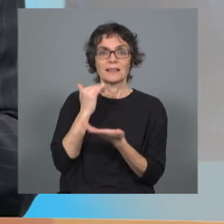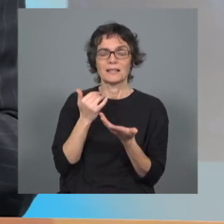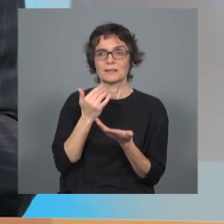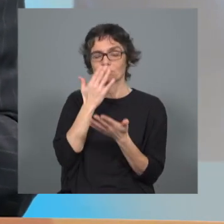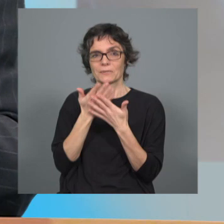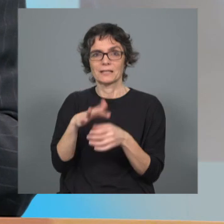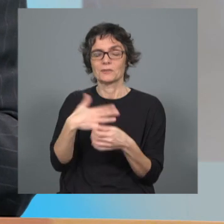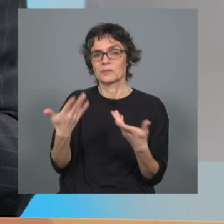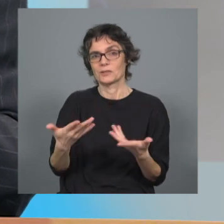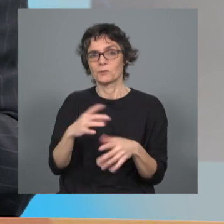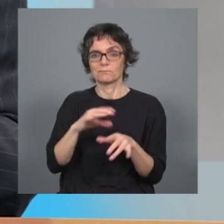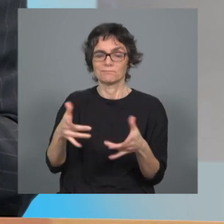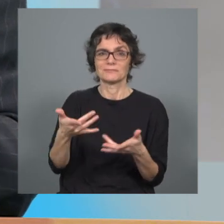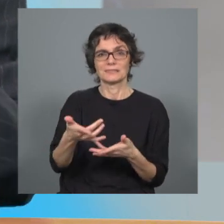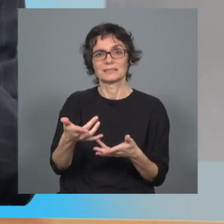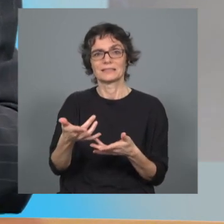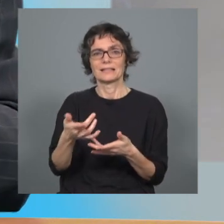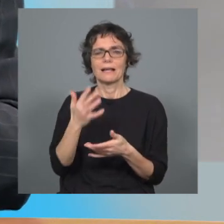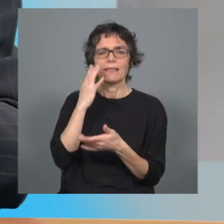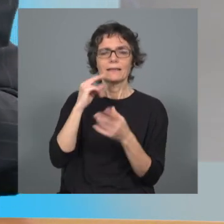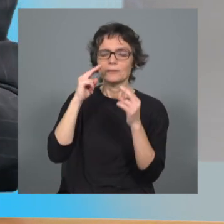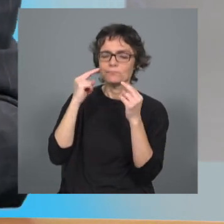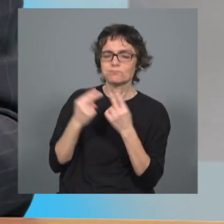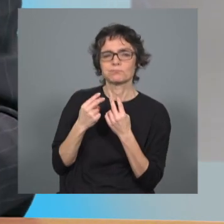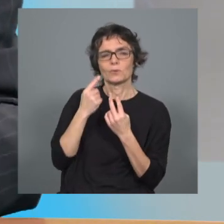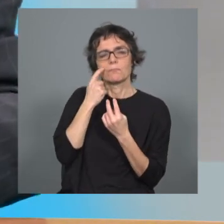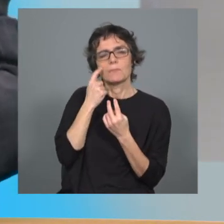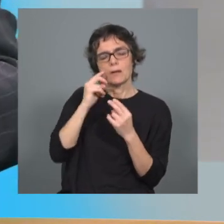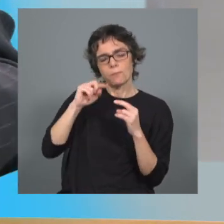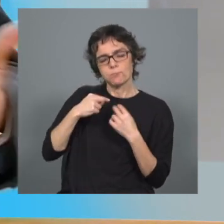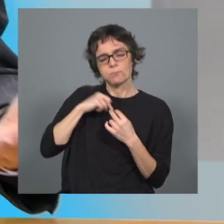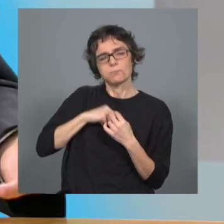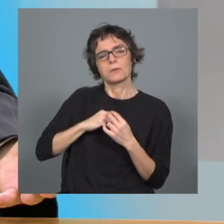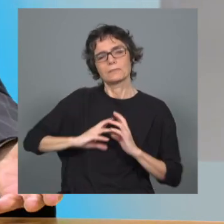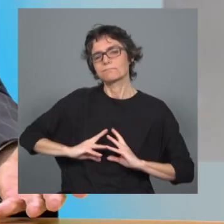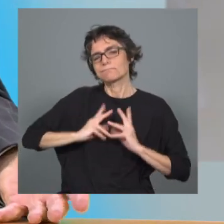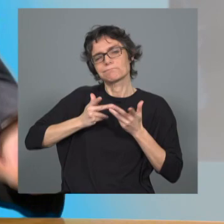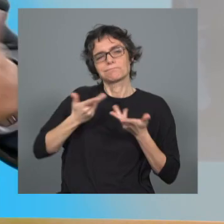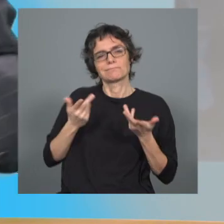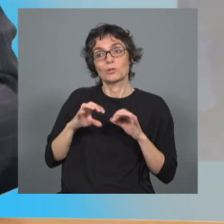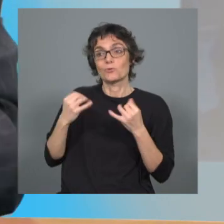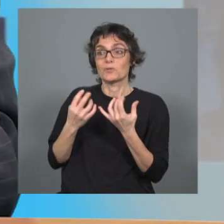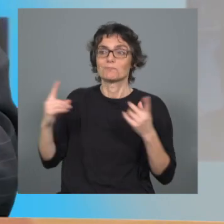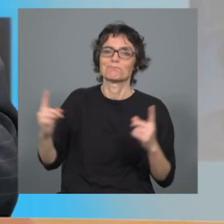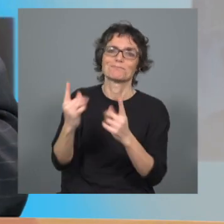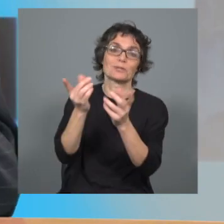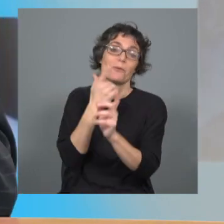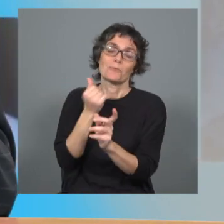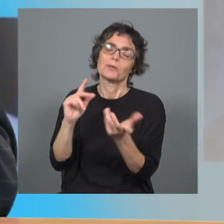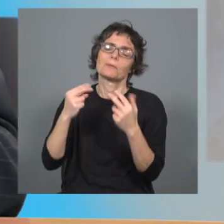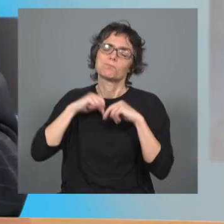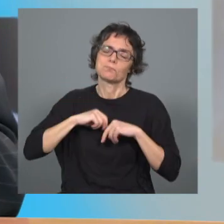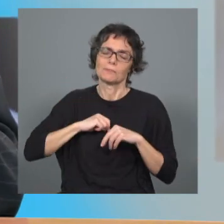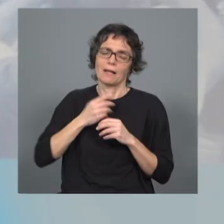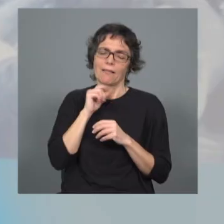contingências, poderem interiorizar e beneficiar, complementar aquilo que não se pode viver tão social, viver mais espiritual.